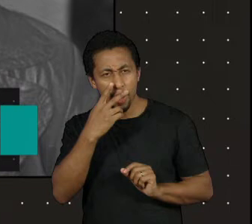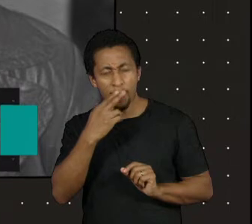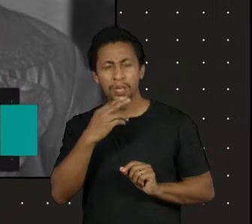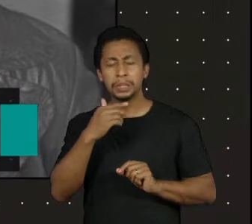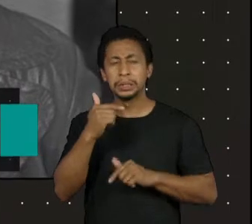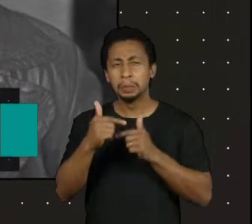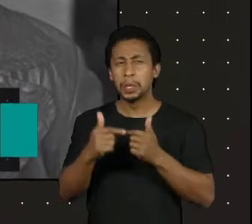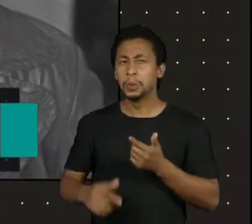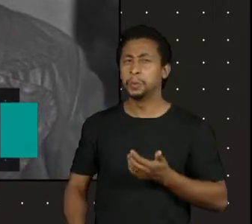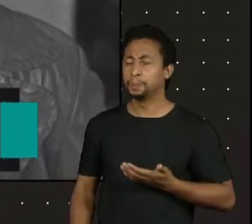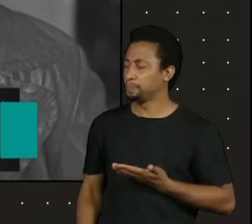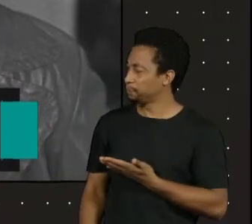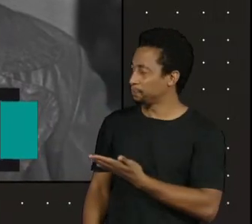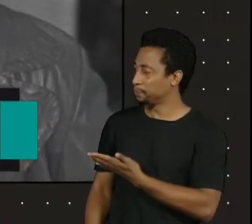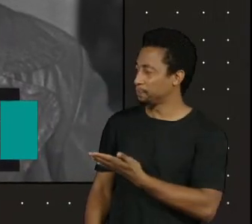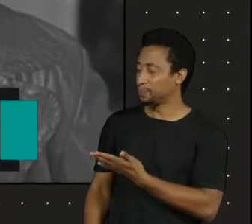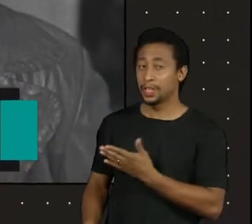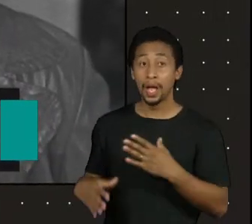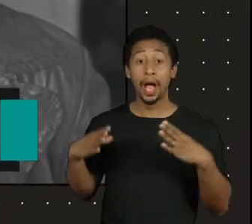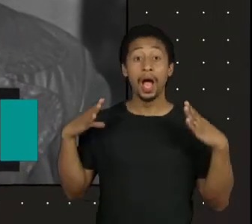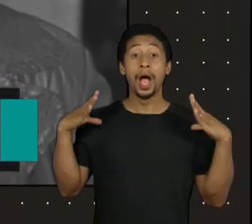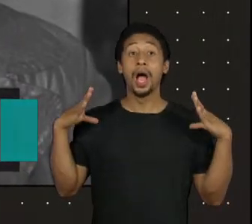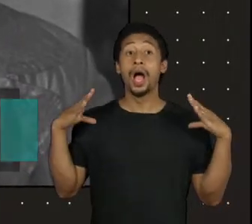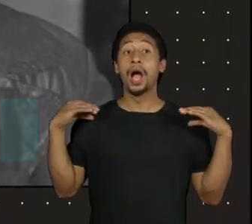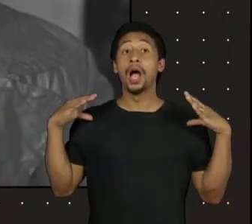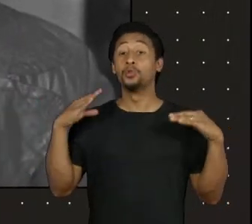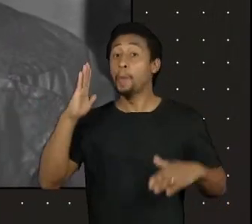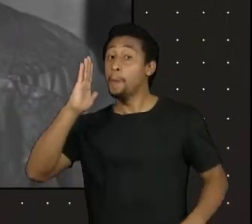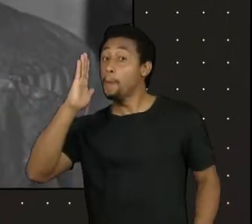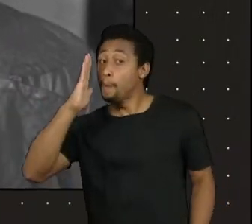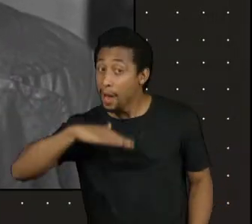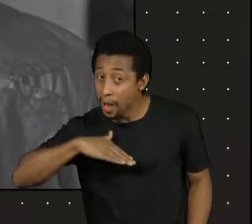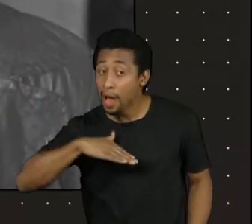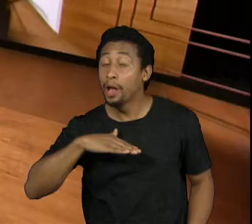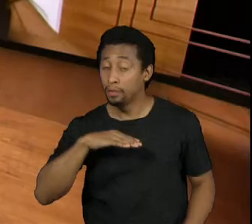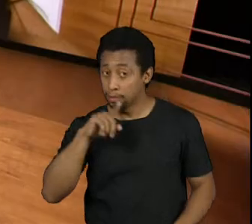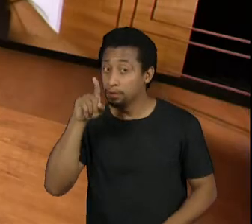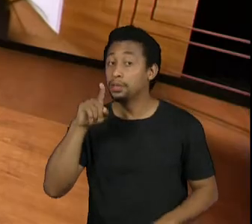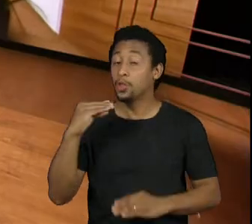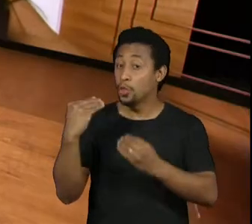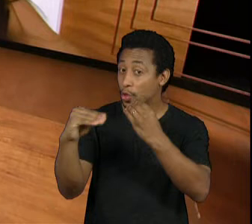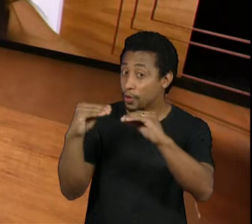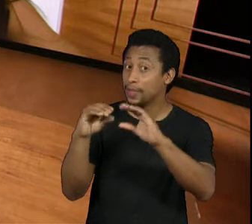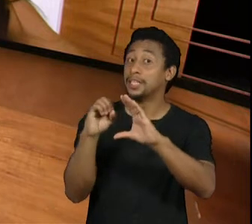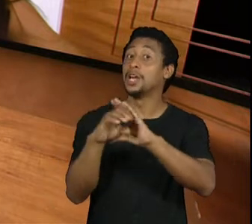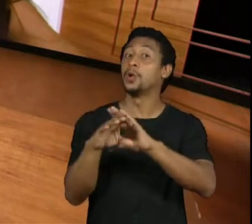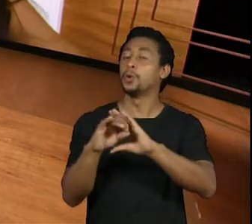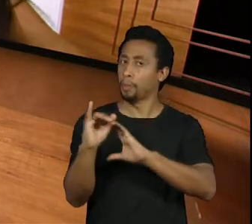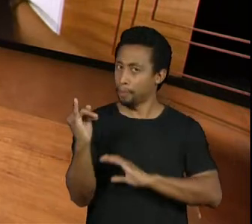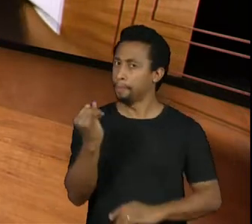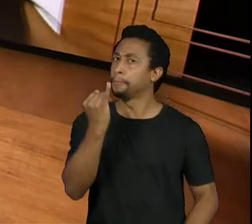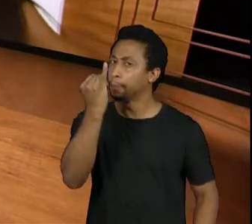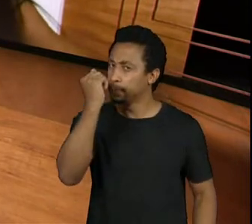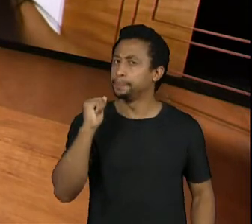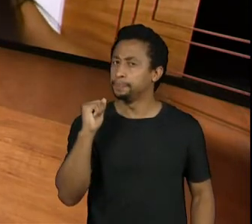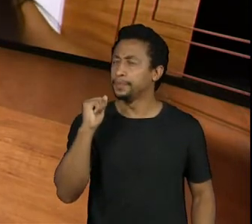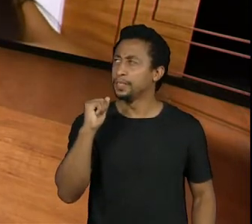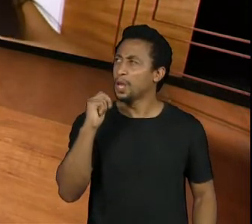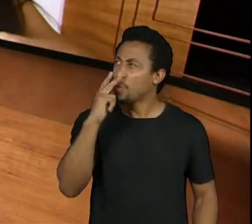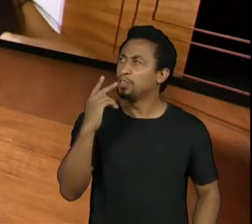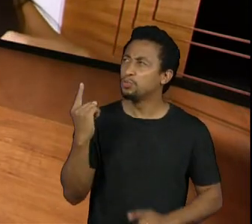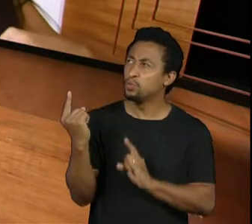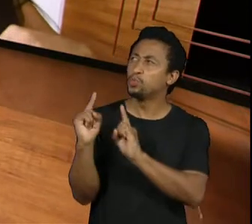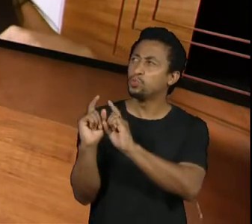era a diretora-geral de Anjo Mal, que foi também uma novela muito importante. Acho que a gente fez Anjo Mal,